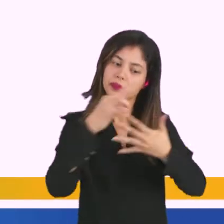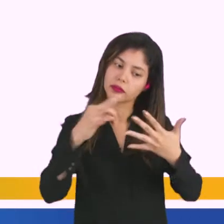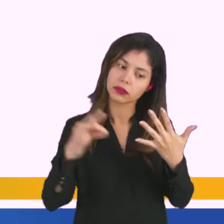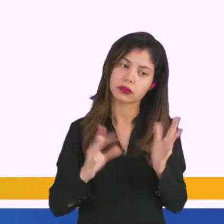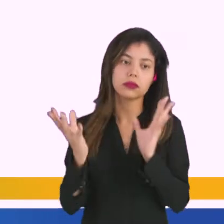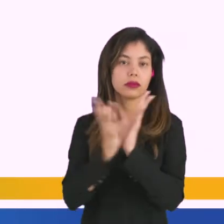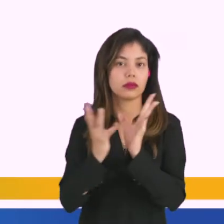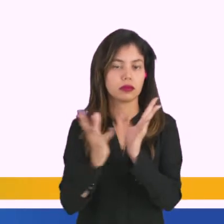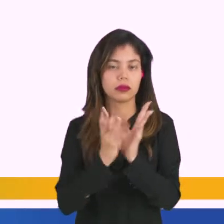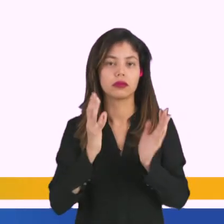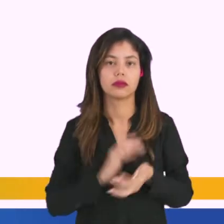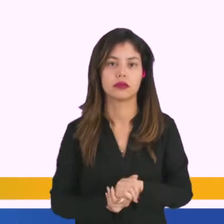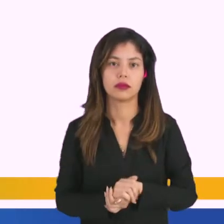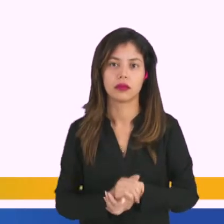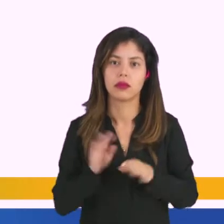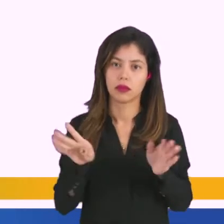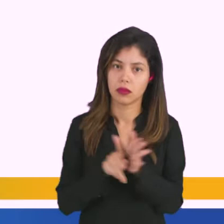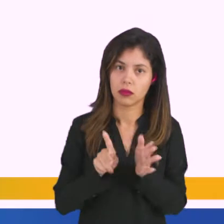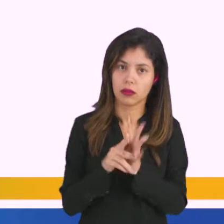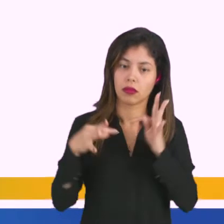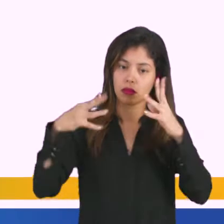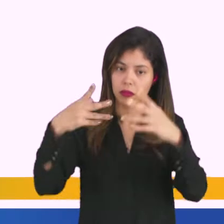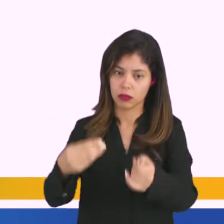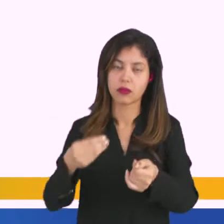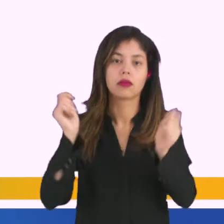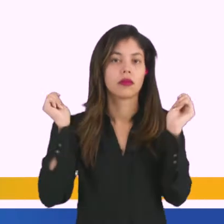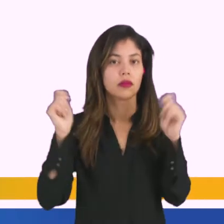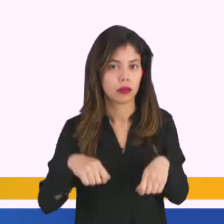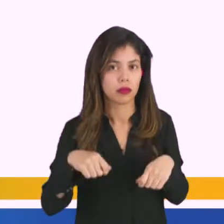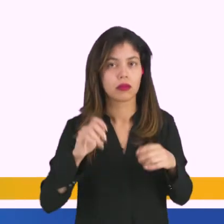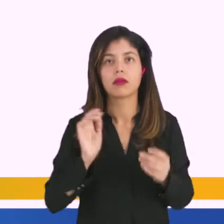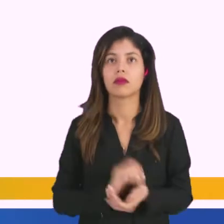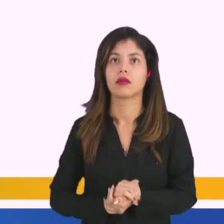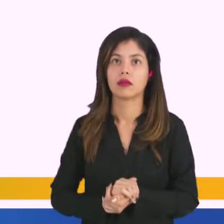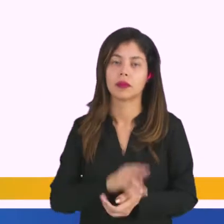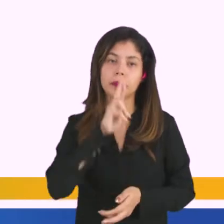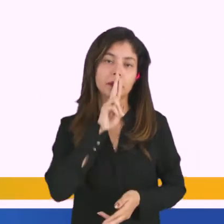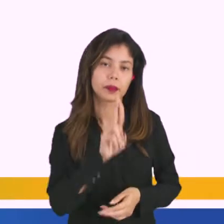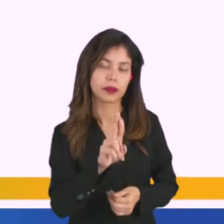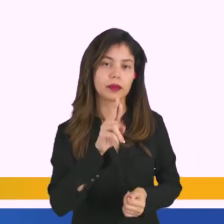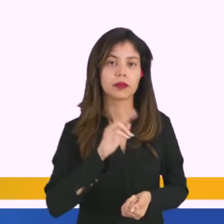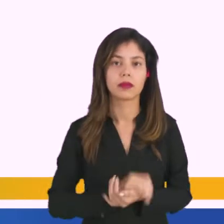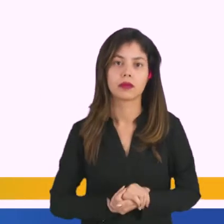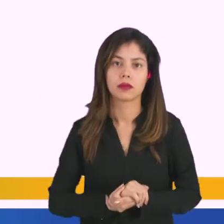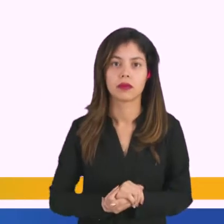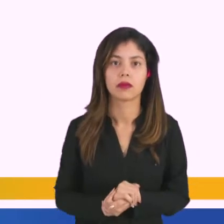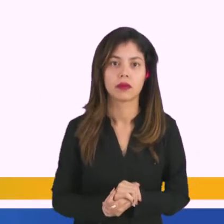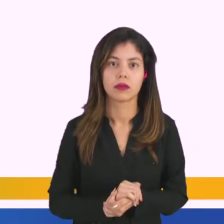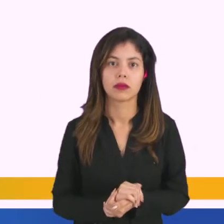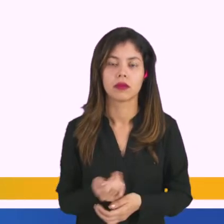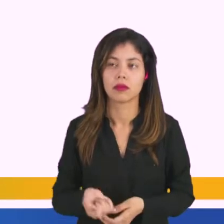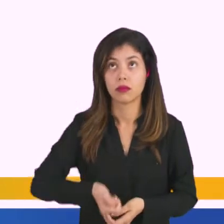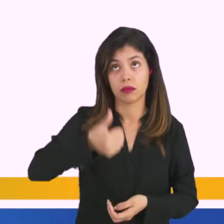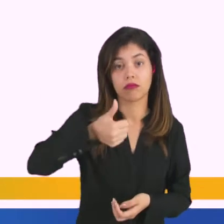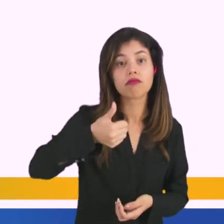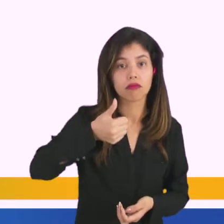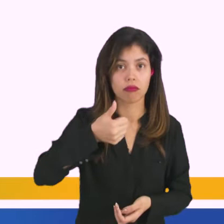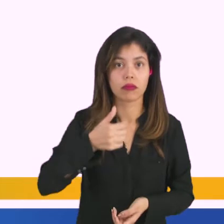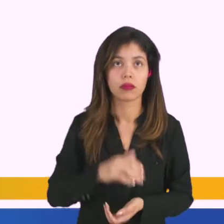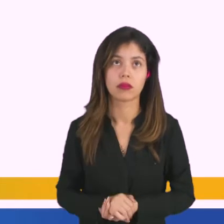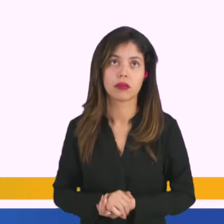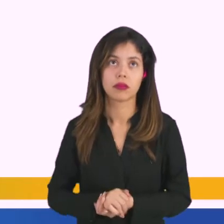desse conjunto, Que seriam todas as possibilidades aí de resultados para o lançamento dessa moeda.